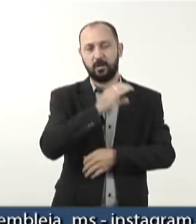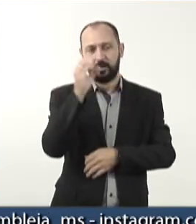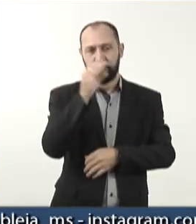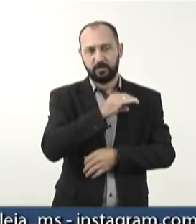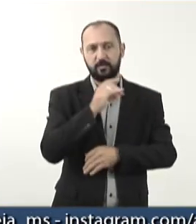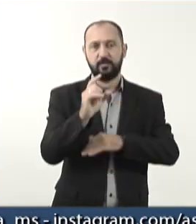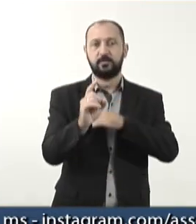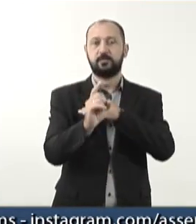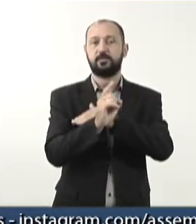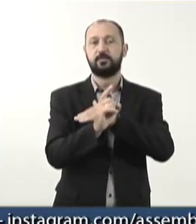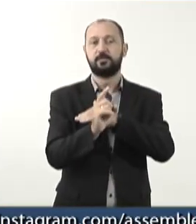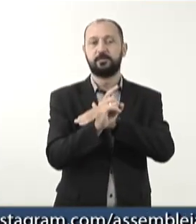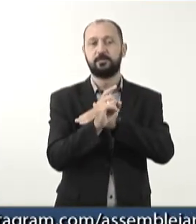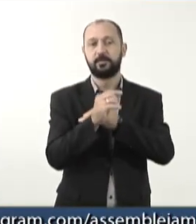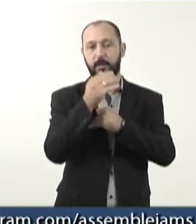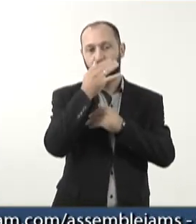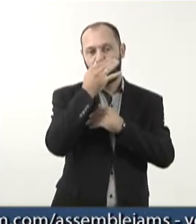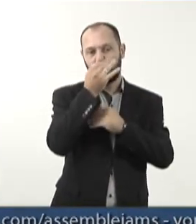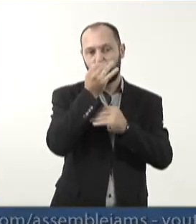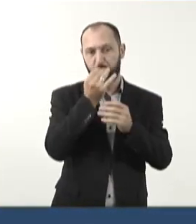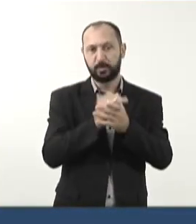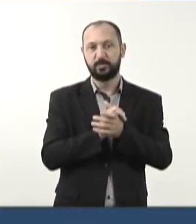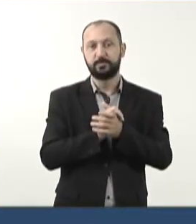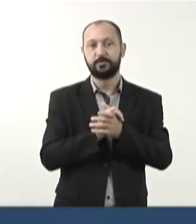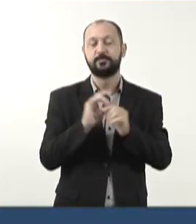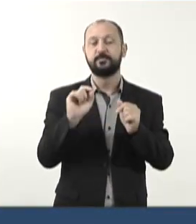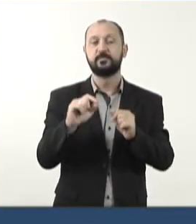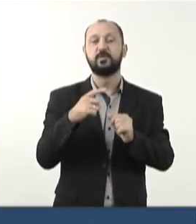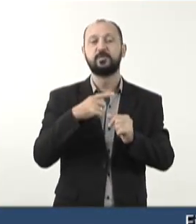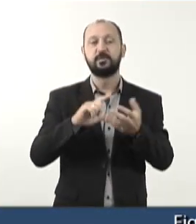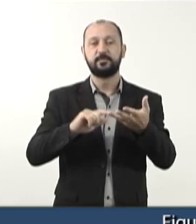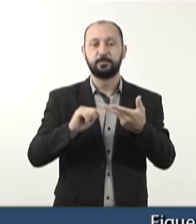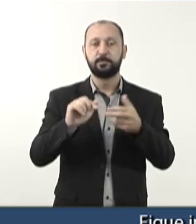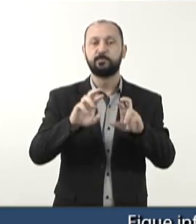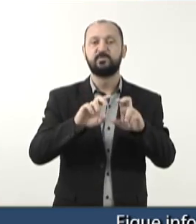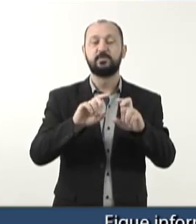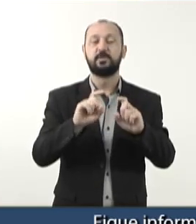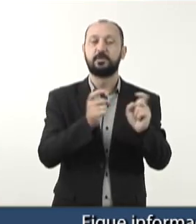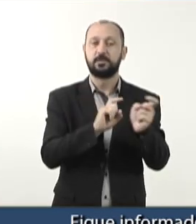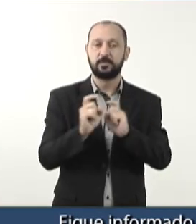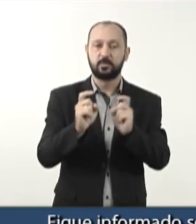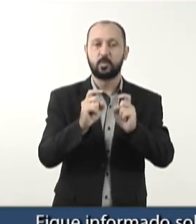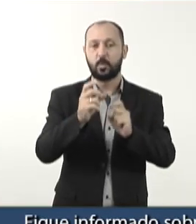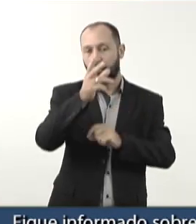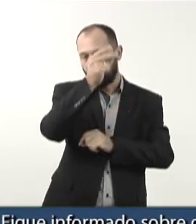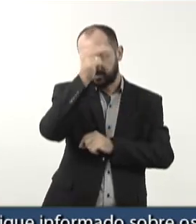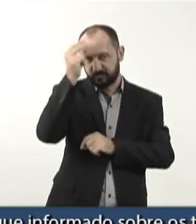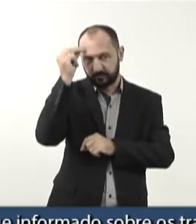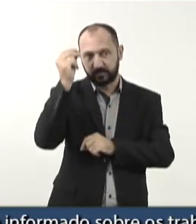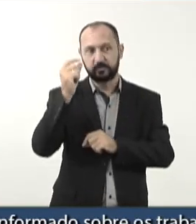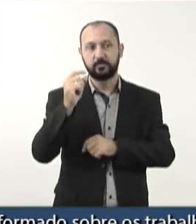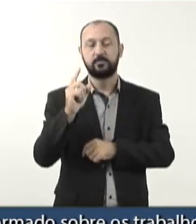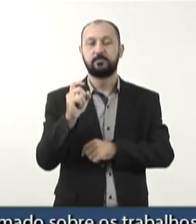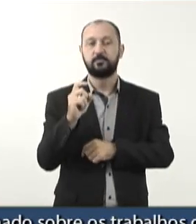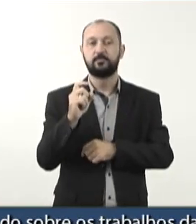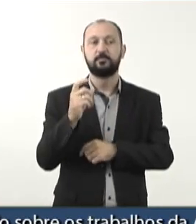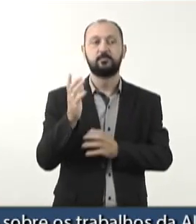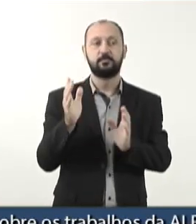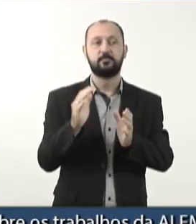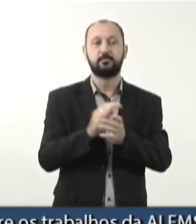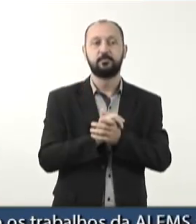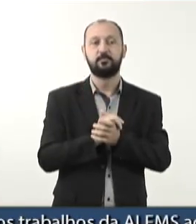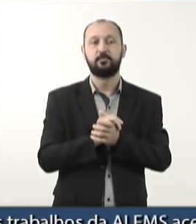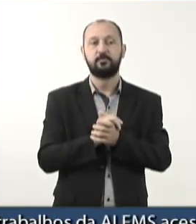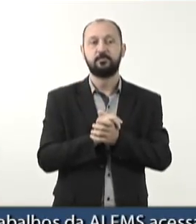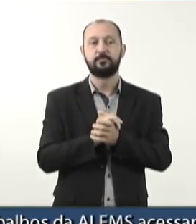fazer esse atendimento, certo? Então, houve várias reuniões com o prefeito de Dourados, que eu até